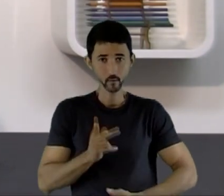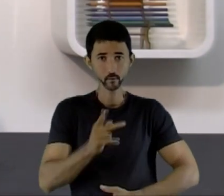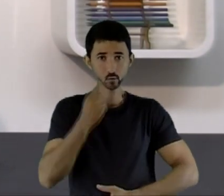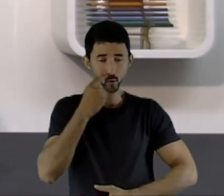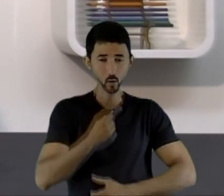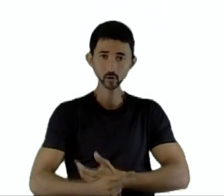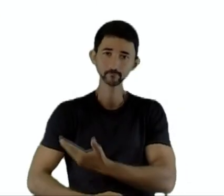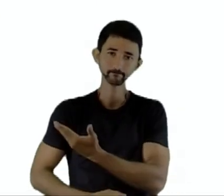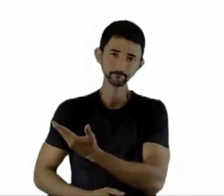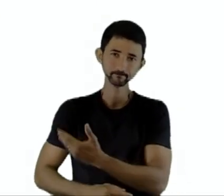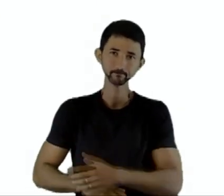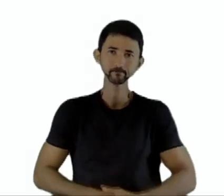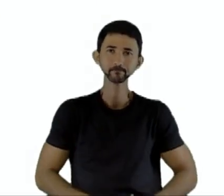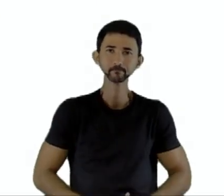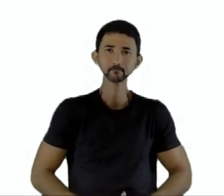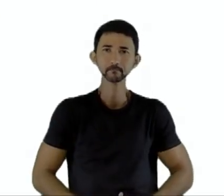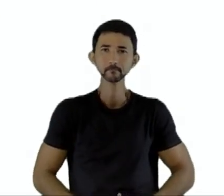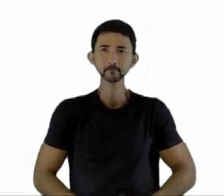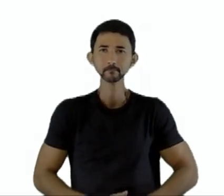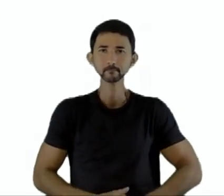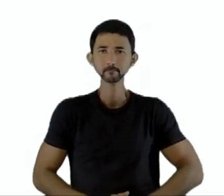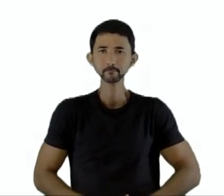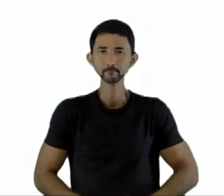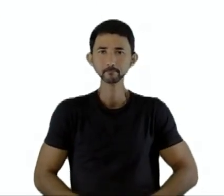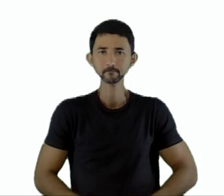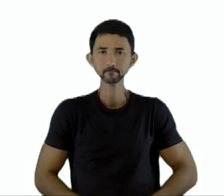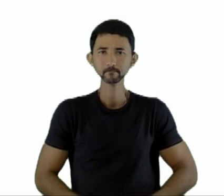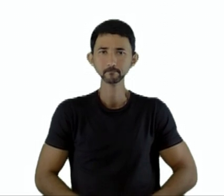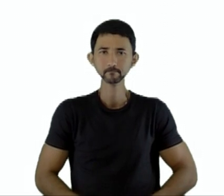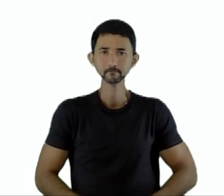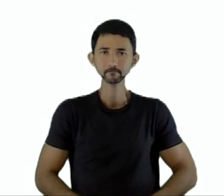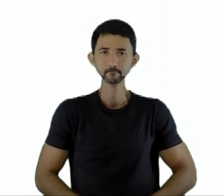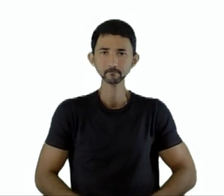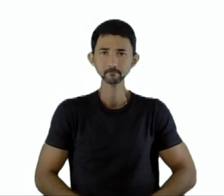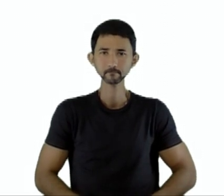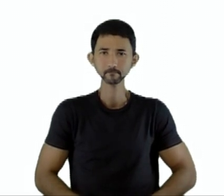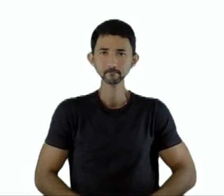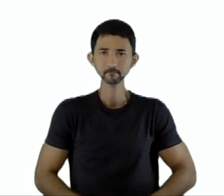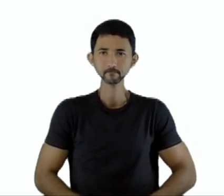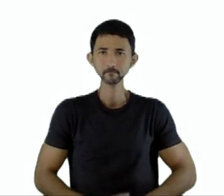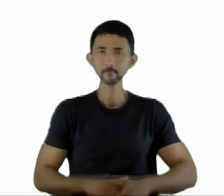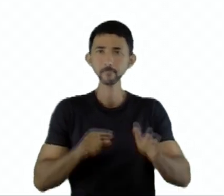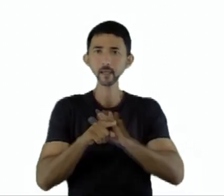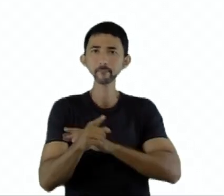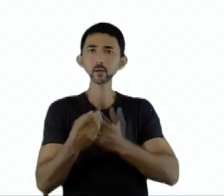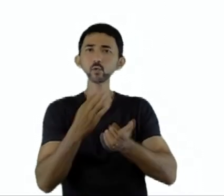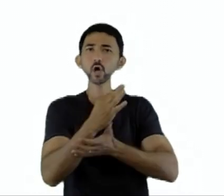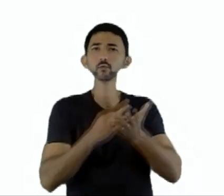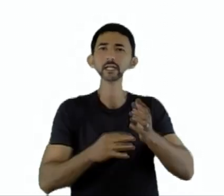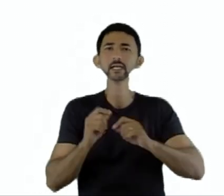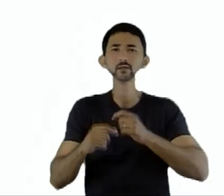continuar lá, olhando o slide, para a gente ver algumas perguntinhas a respeito do texto que você